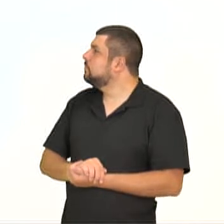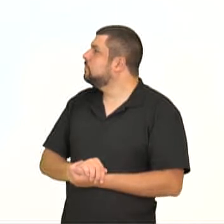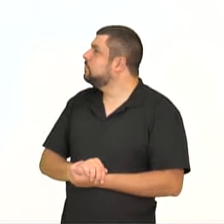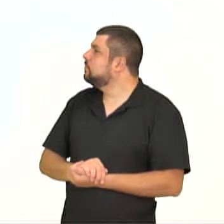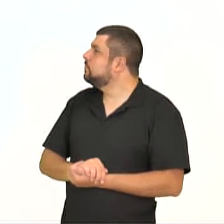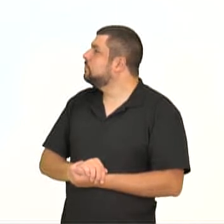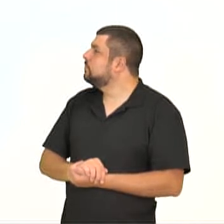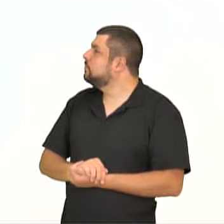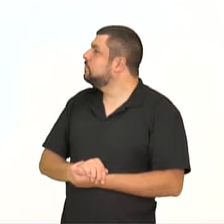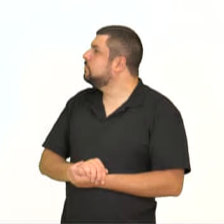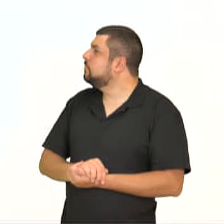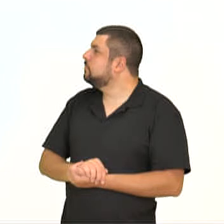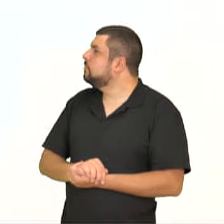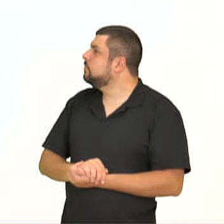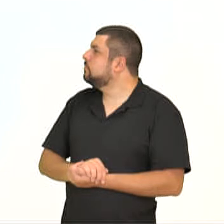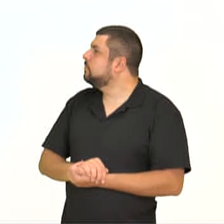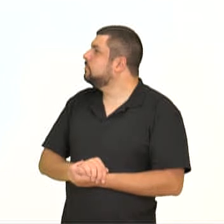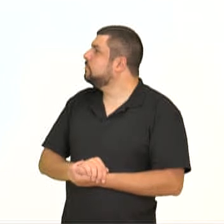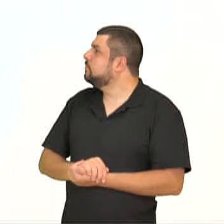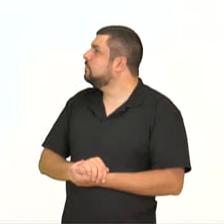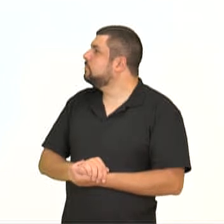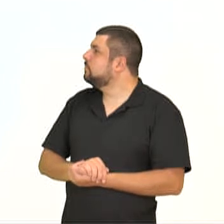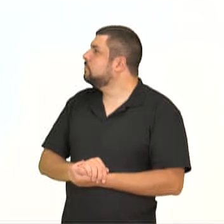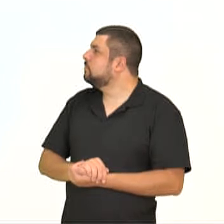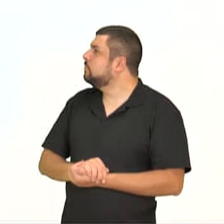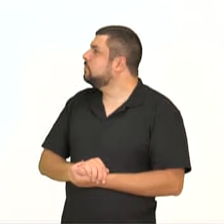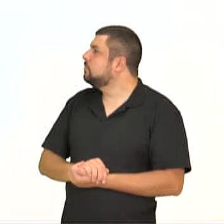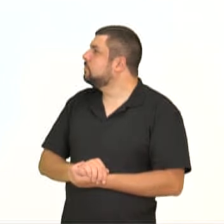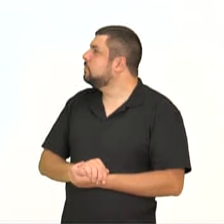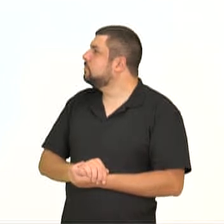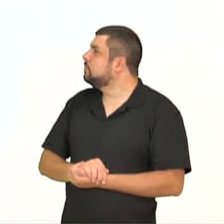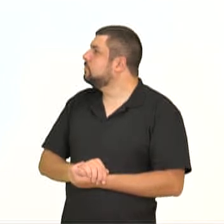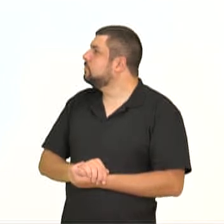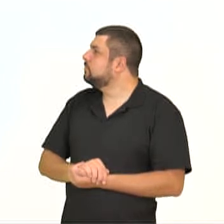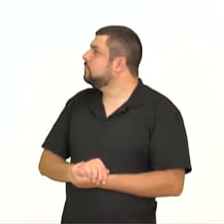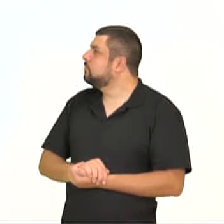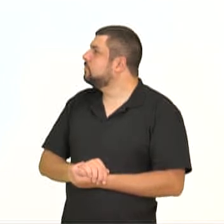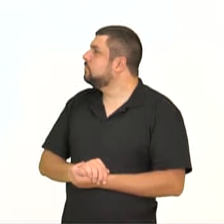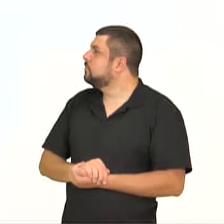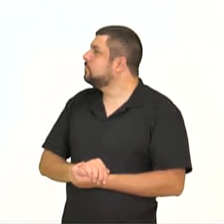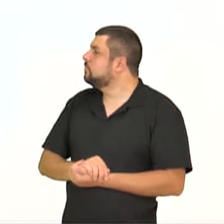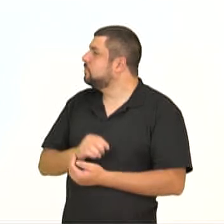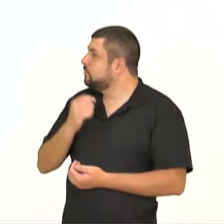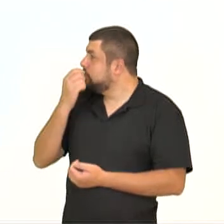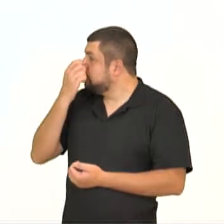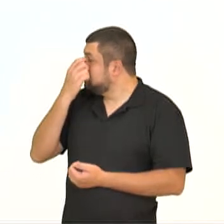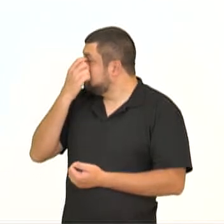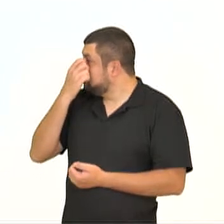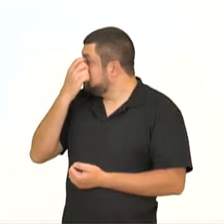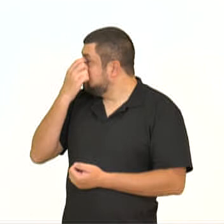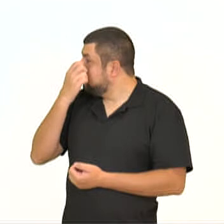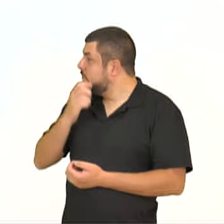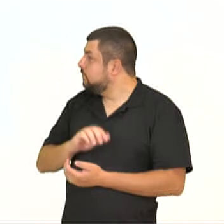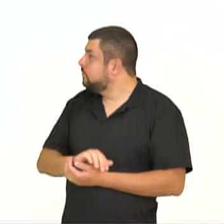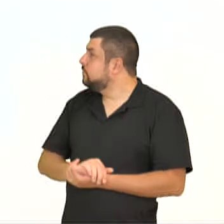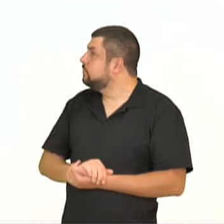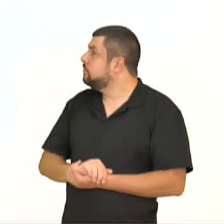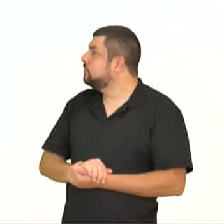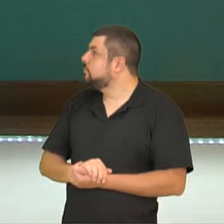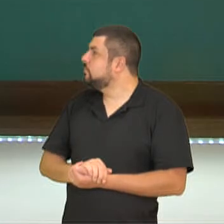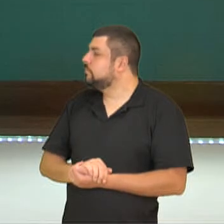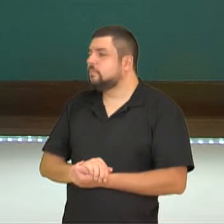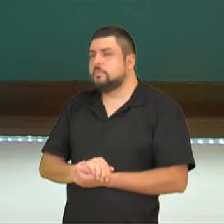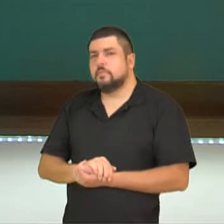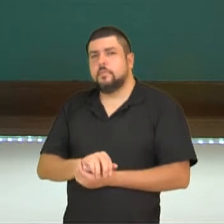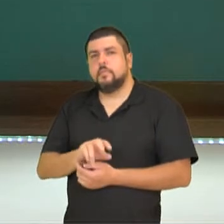hijo en esa situación. E, dijo que caber en ese vaquero. Vaquero é